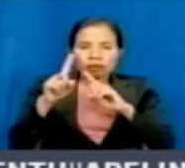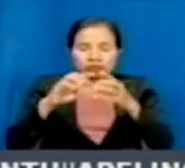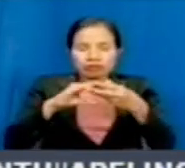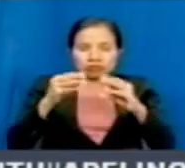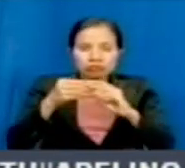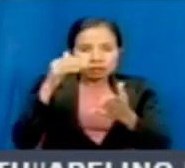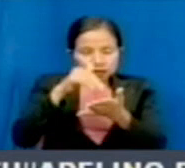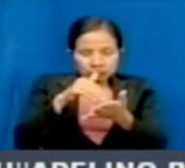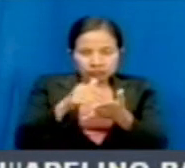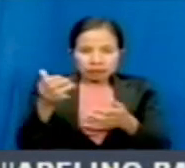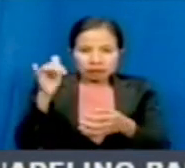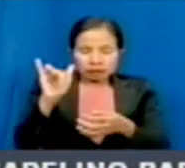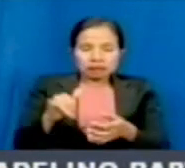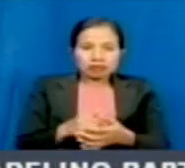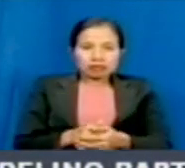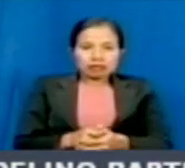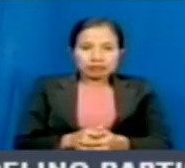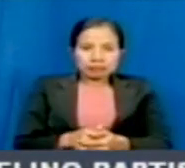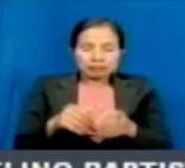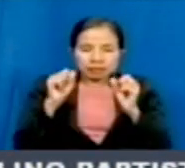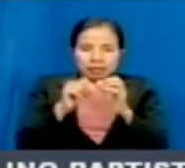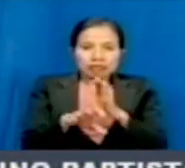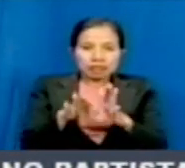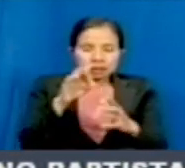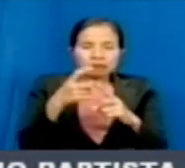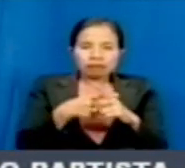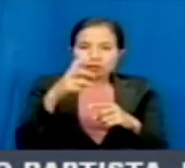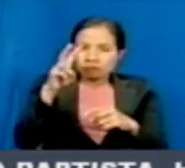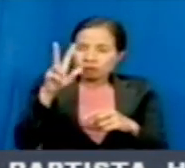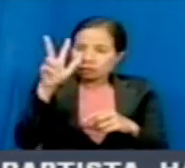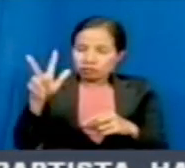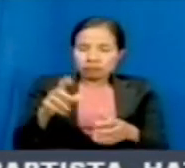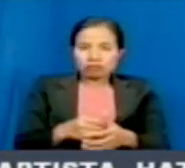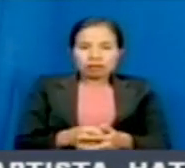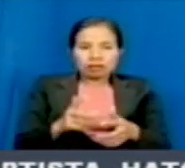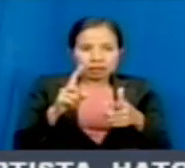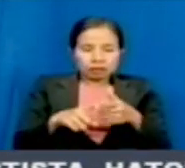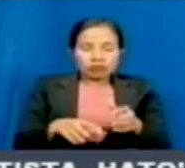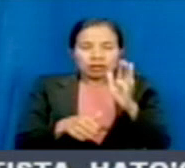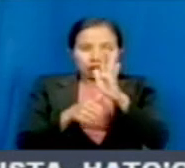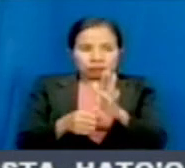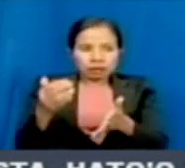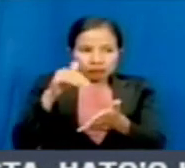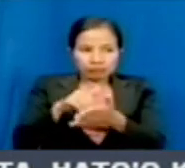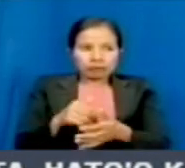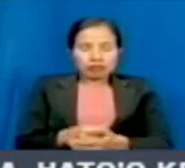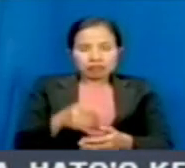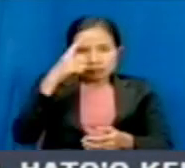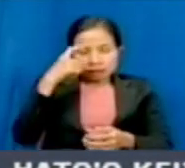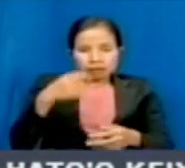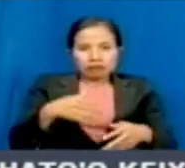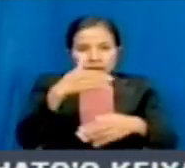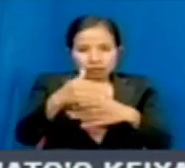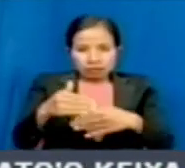estudar a fila falseira. A gente estuda a ser, né, bele retan de fulan roca, fulan tolo. Depois, força e fale. A tamanema que de